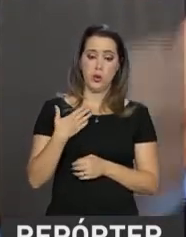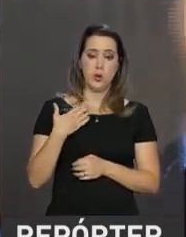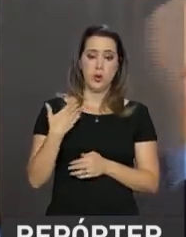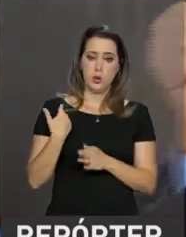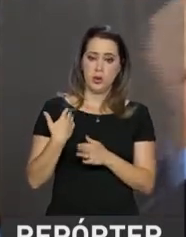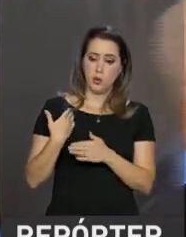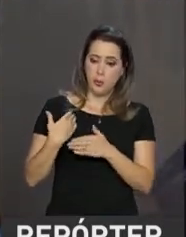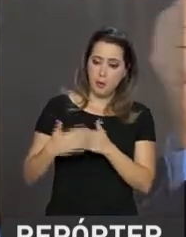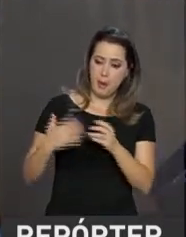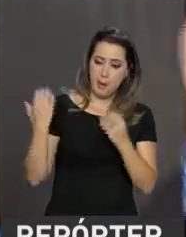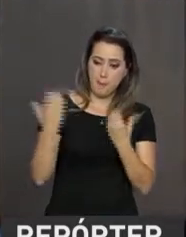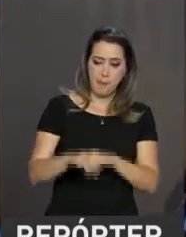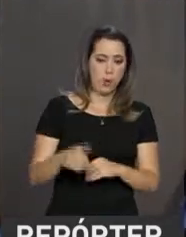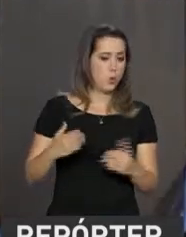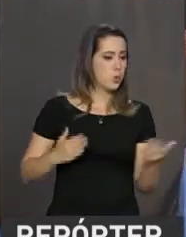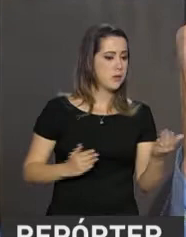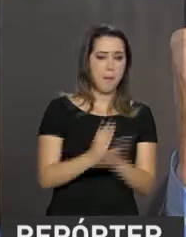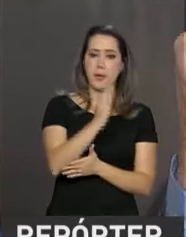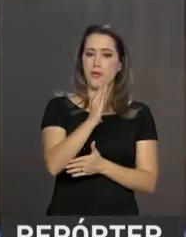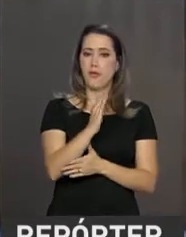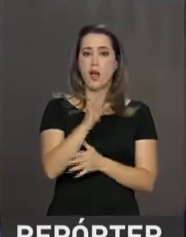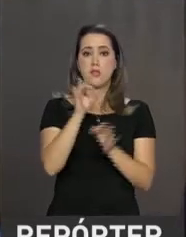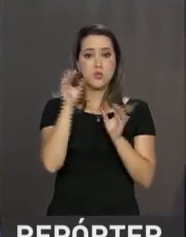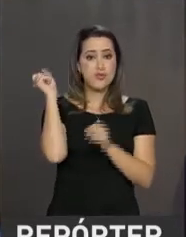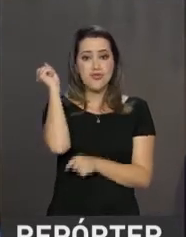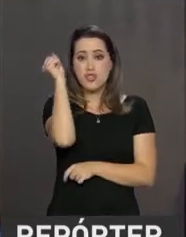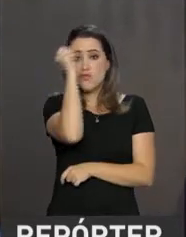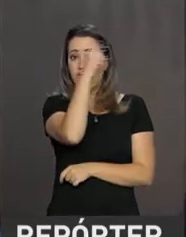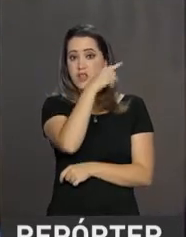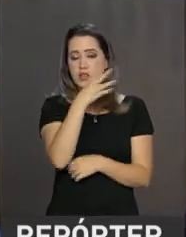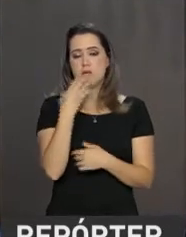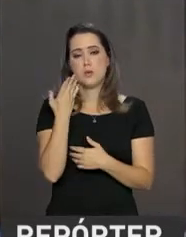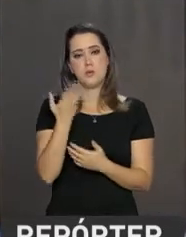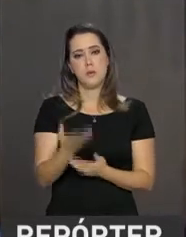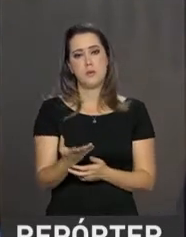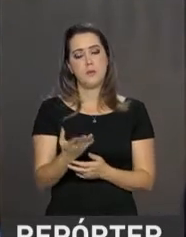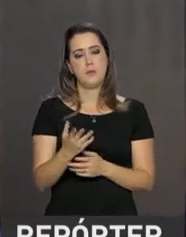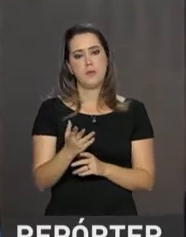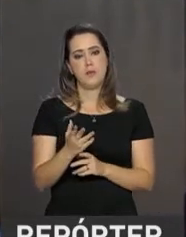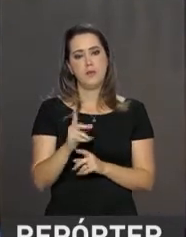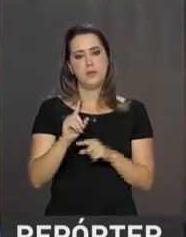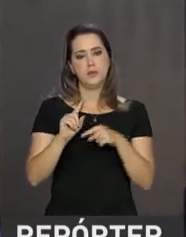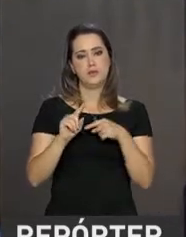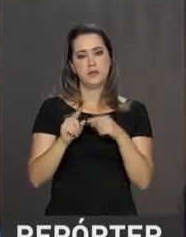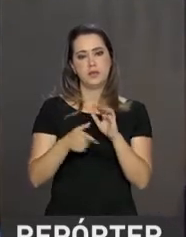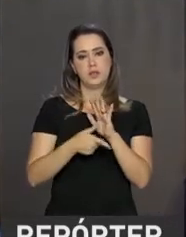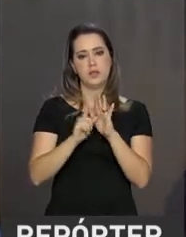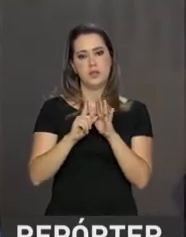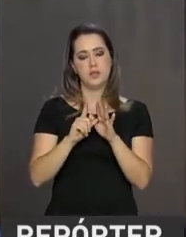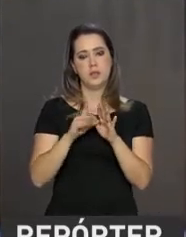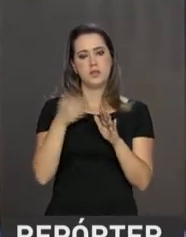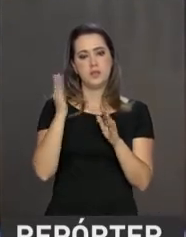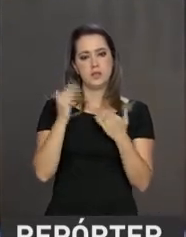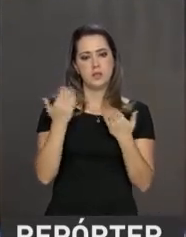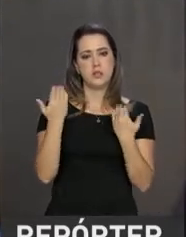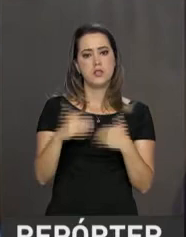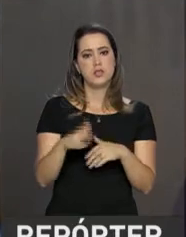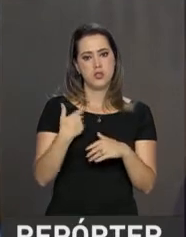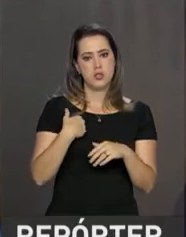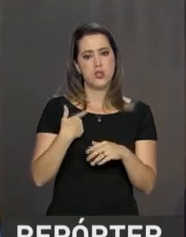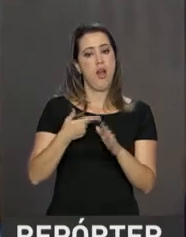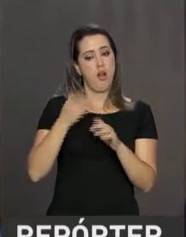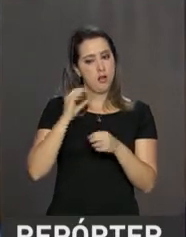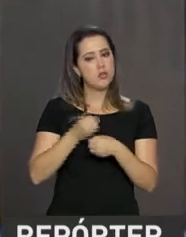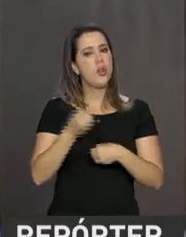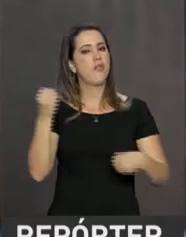pelo concurso duríssimo do Itamaraty, né? Que depois, antes disso já se formou numa